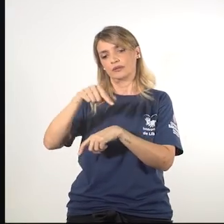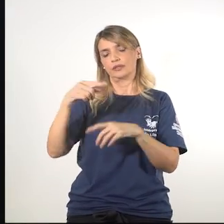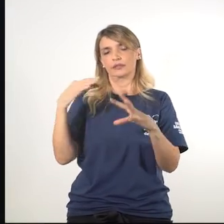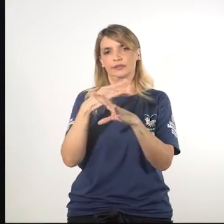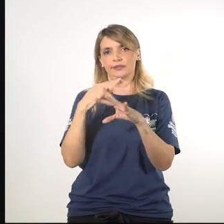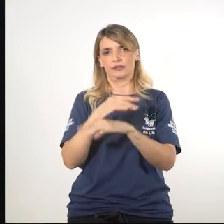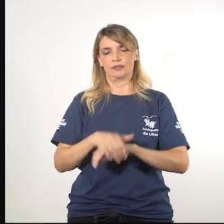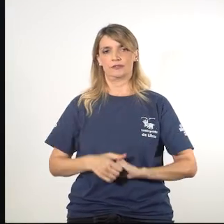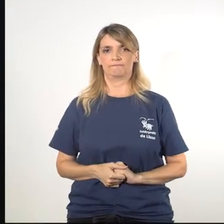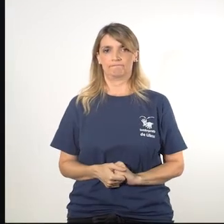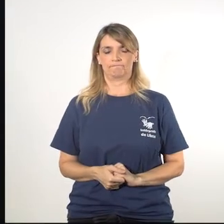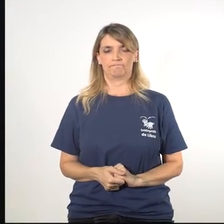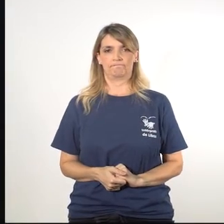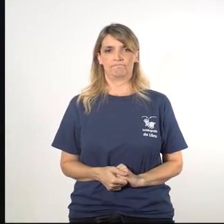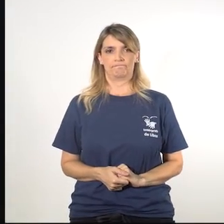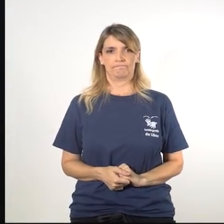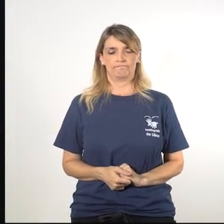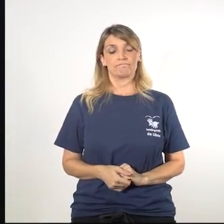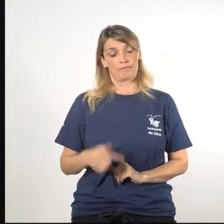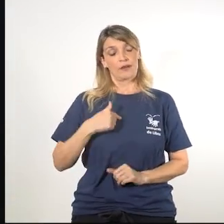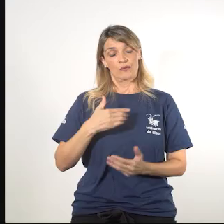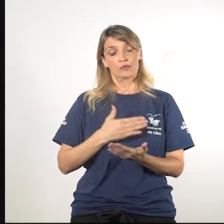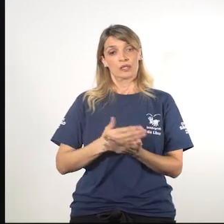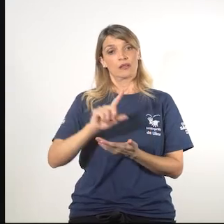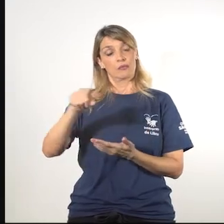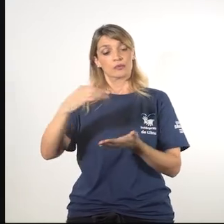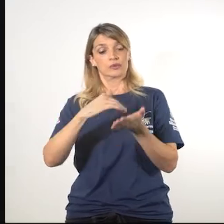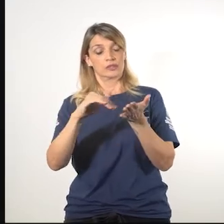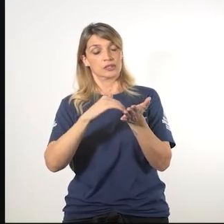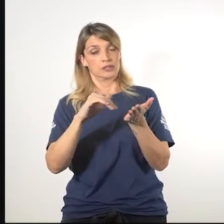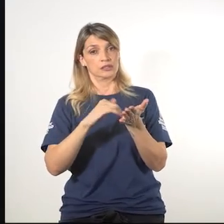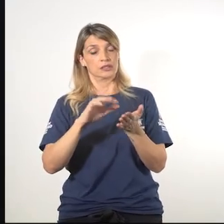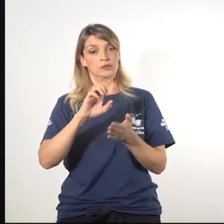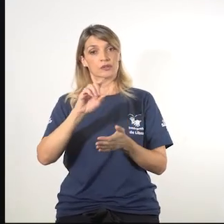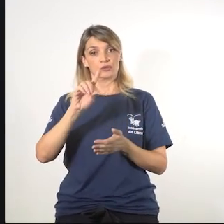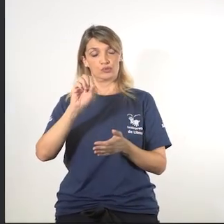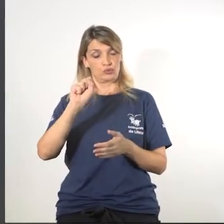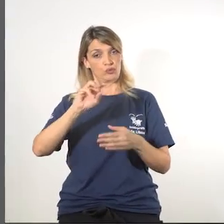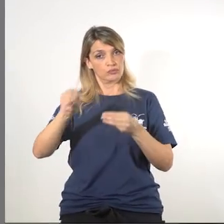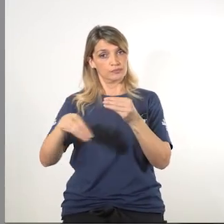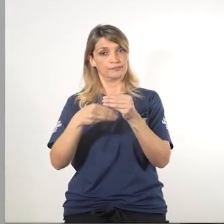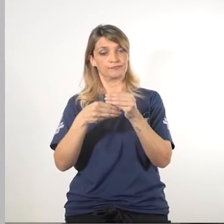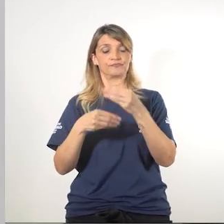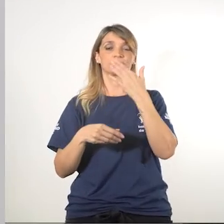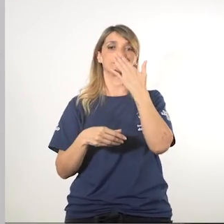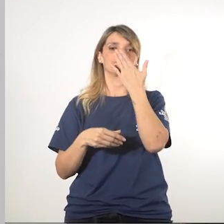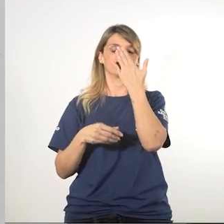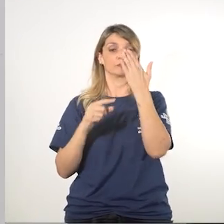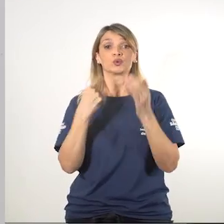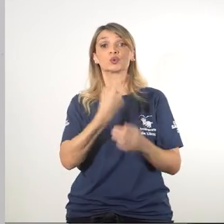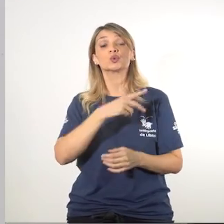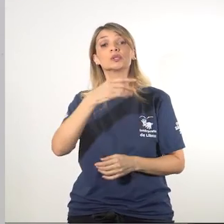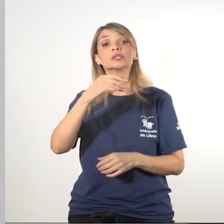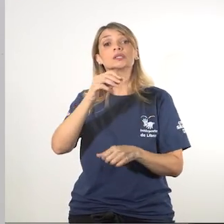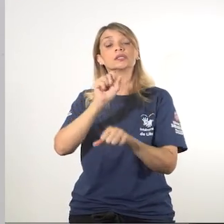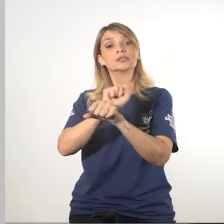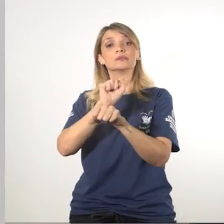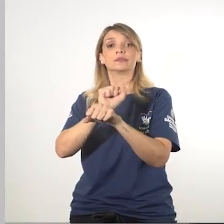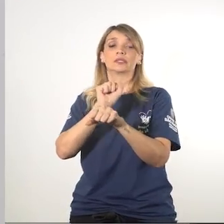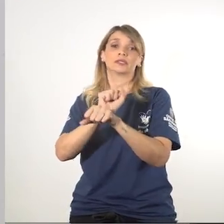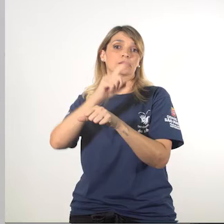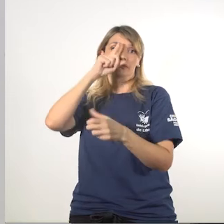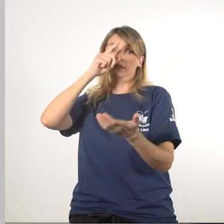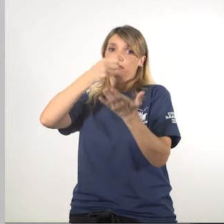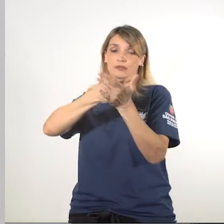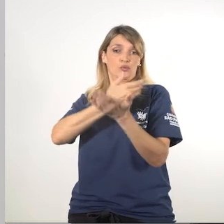Eu inicio, depois também peço para o secretário Edson Aparecido complementar, mas nós estamos aguardando qual é a decisão do